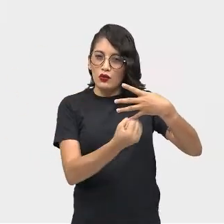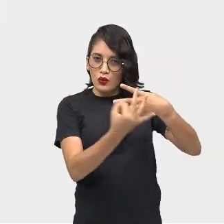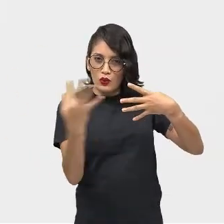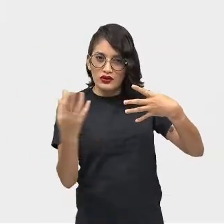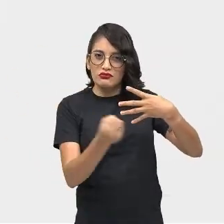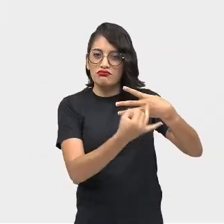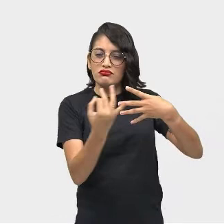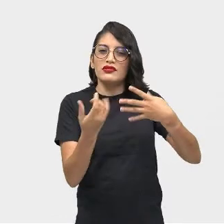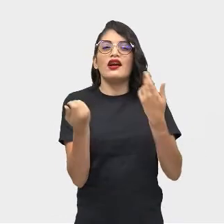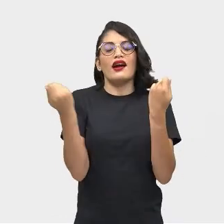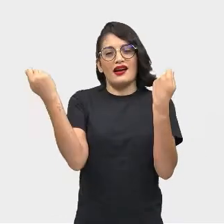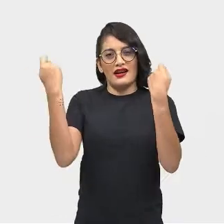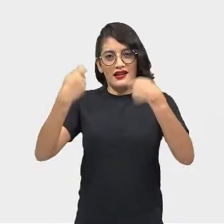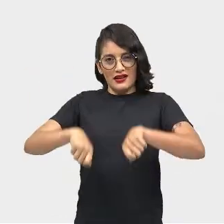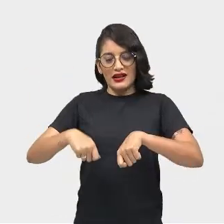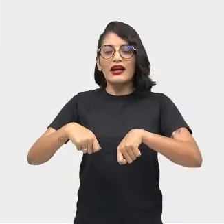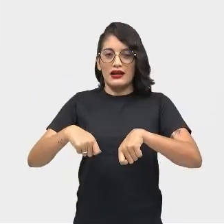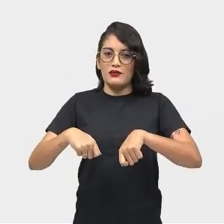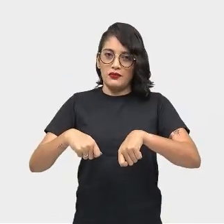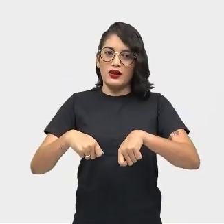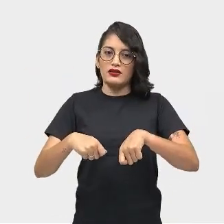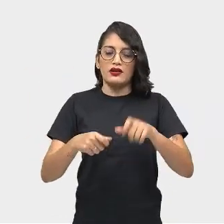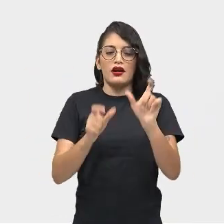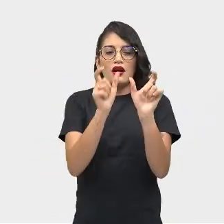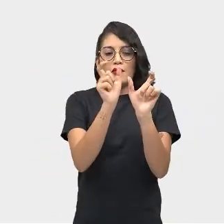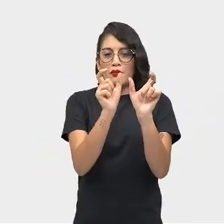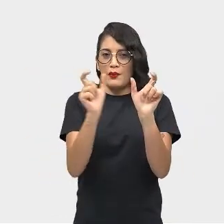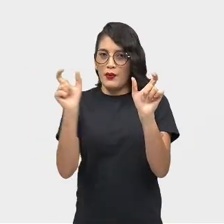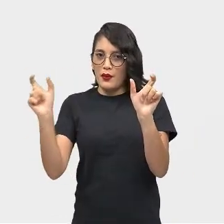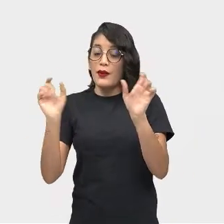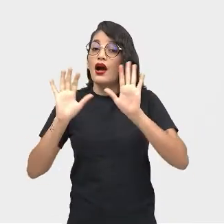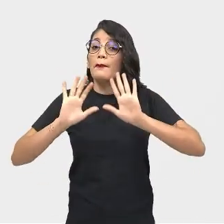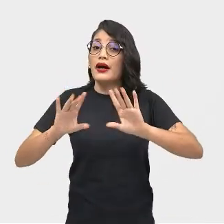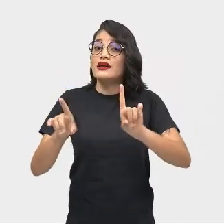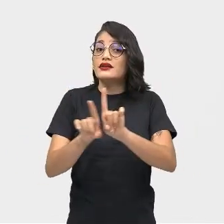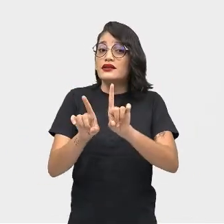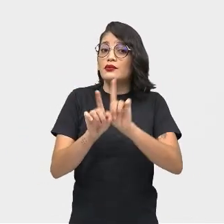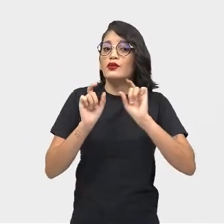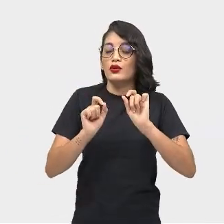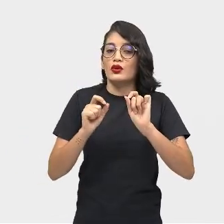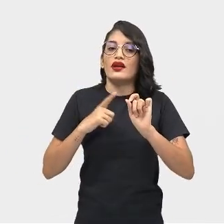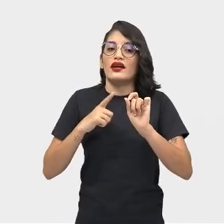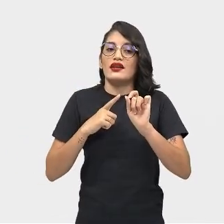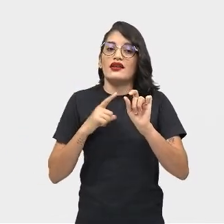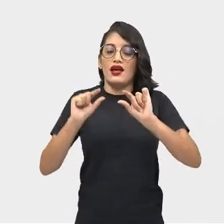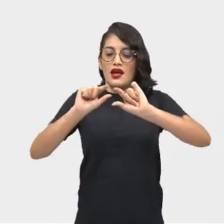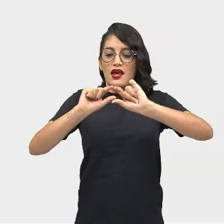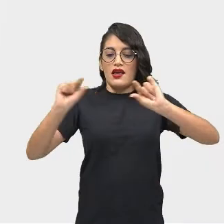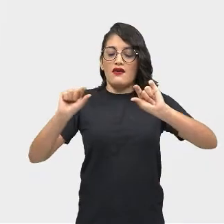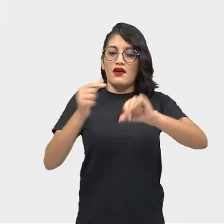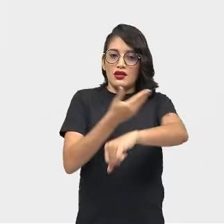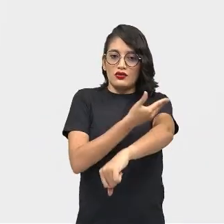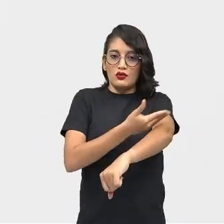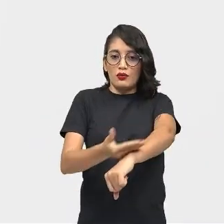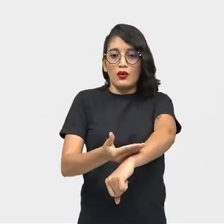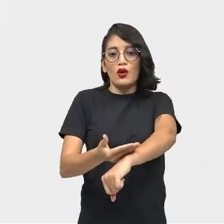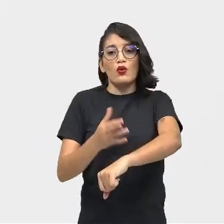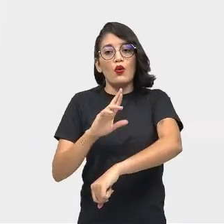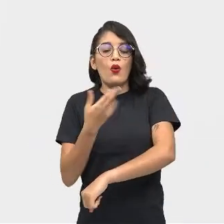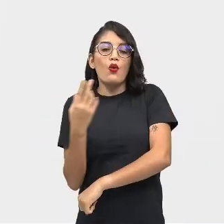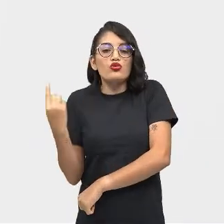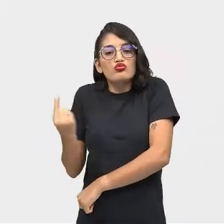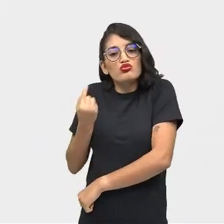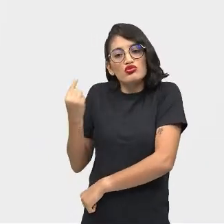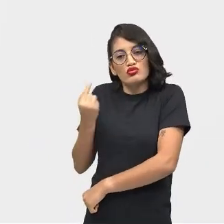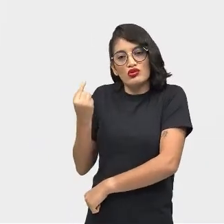possível determinar o número de sílabas, mas também nós temos o verso branco, o verso solto,